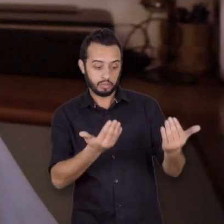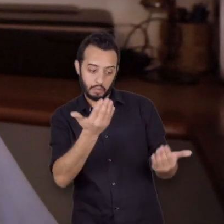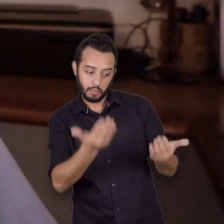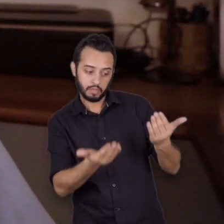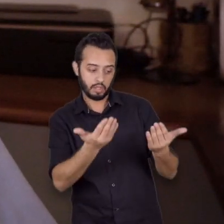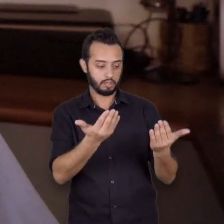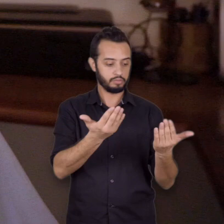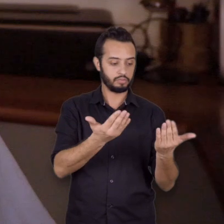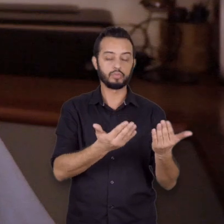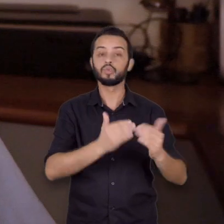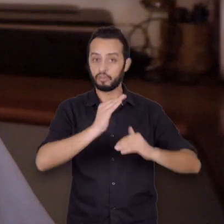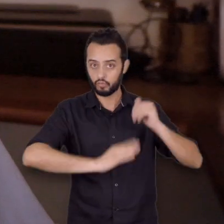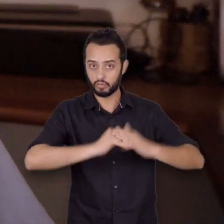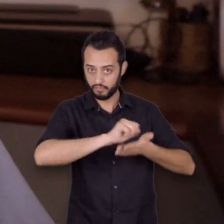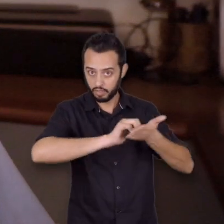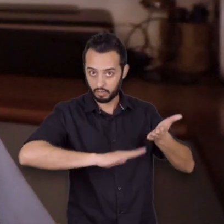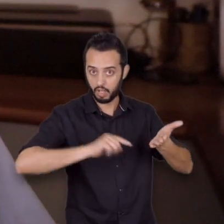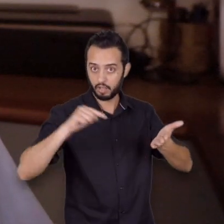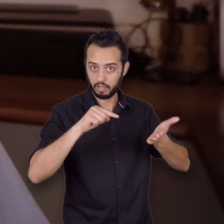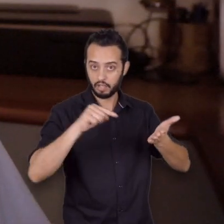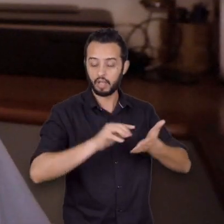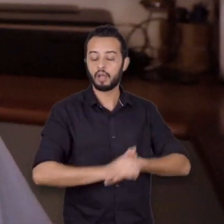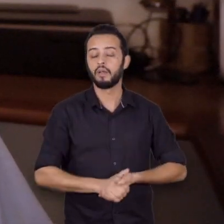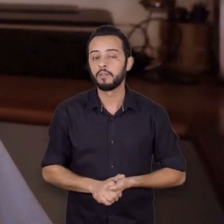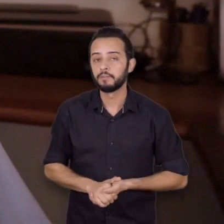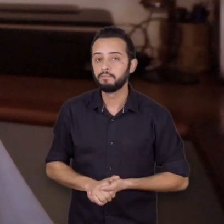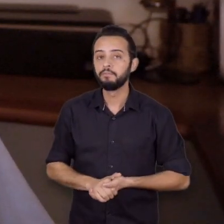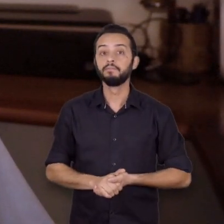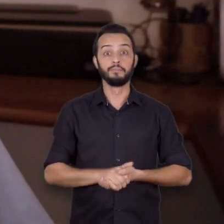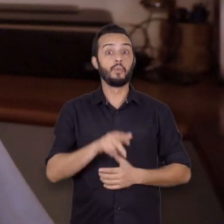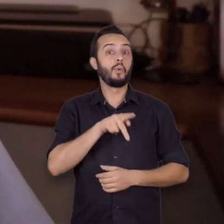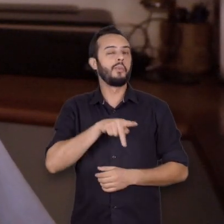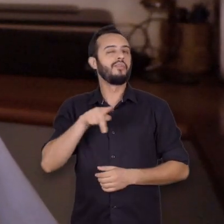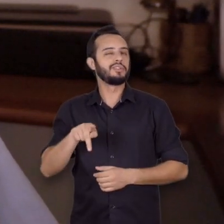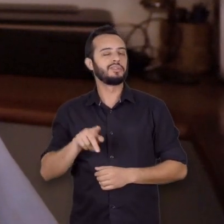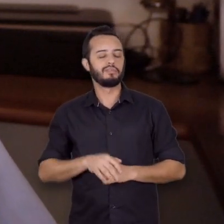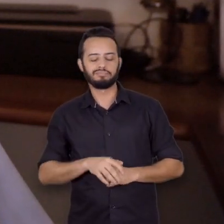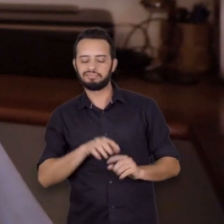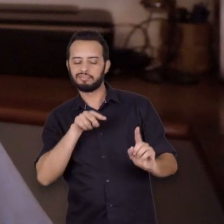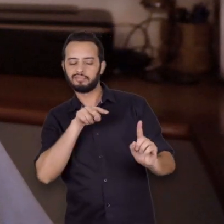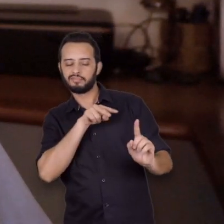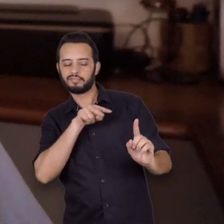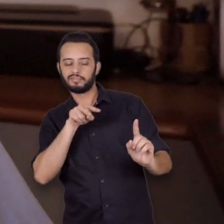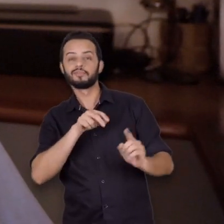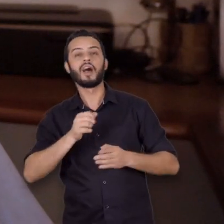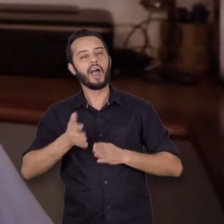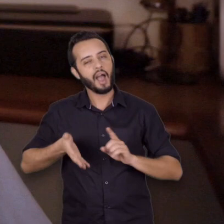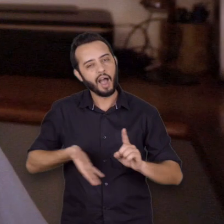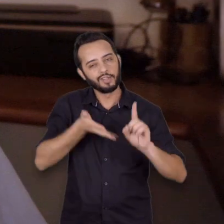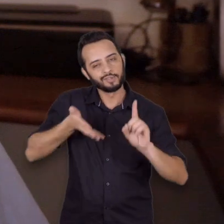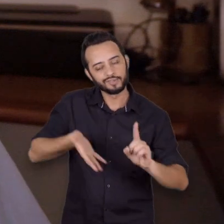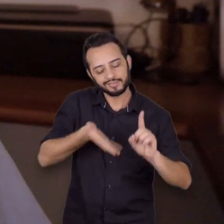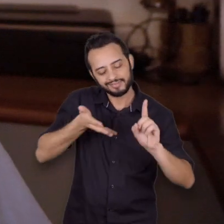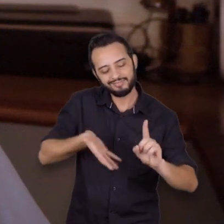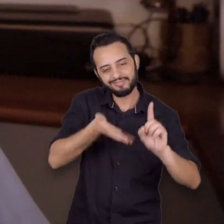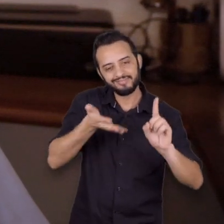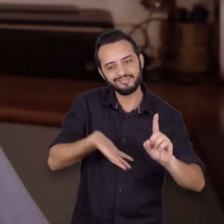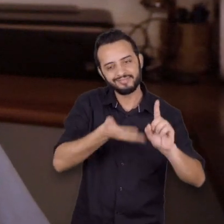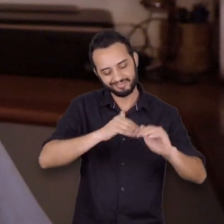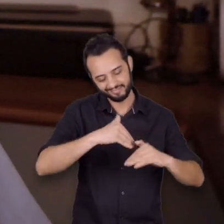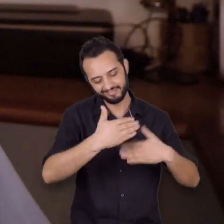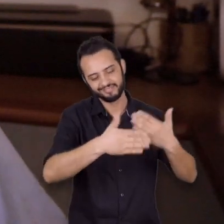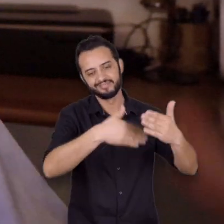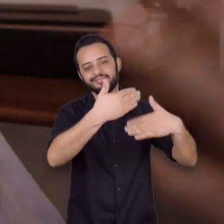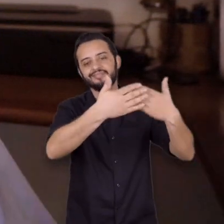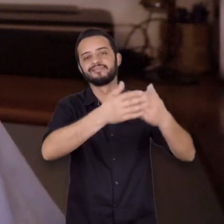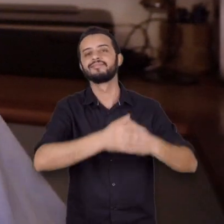do conteúdo, dependendo do que foi realmente realizado nesse produto, o professor poder auxiliá-lo nesse